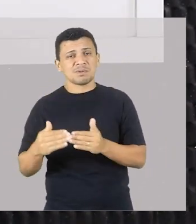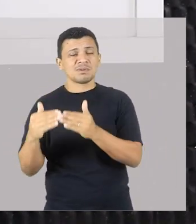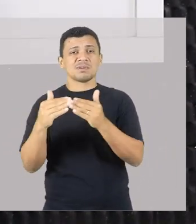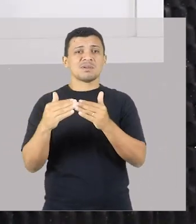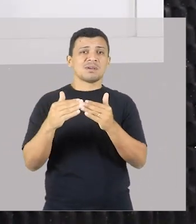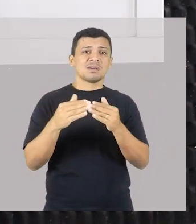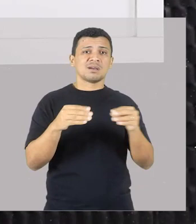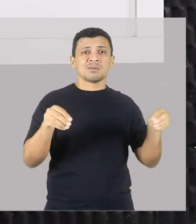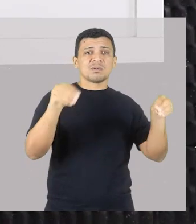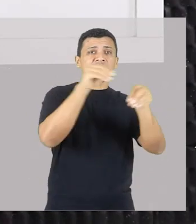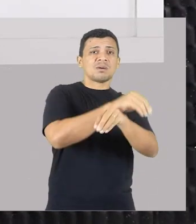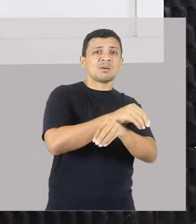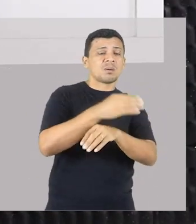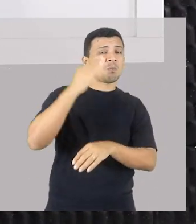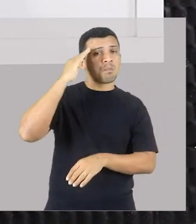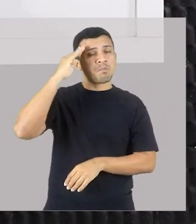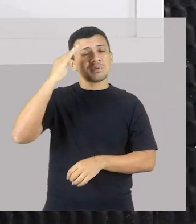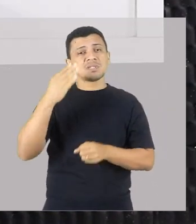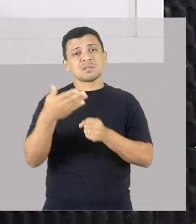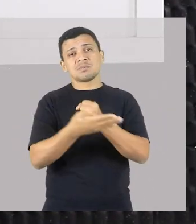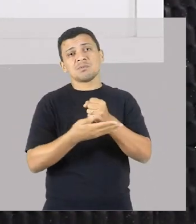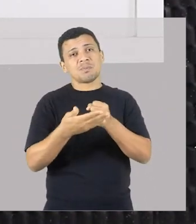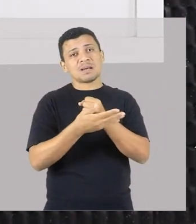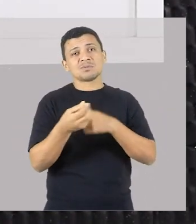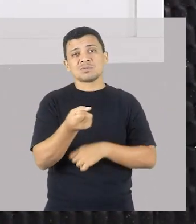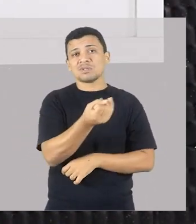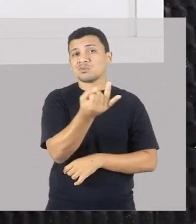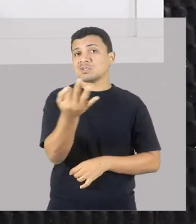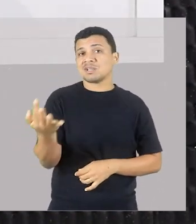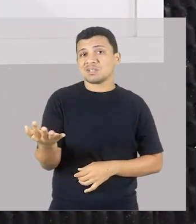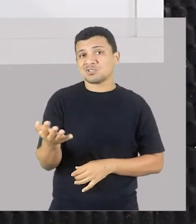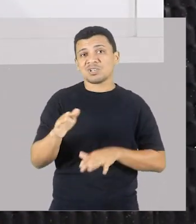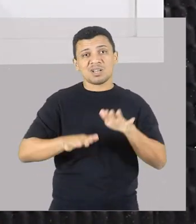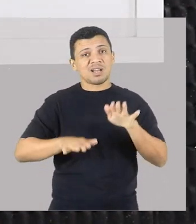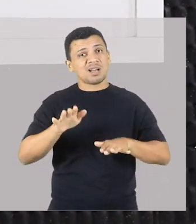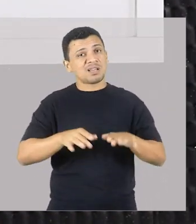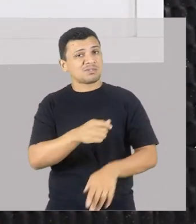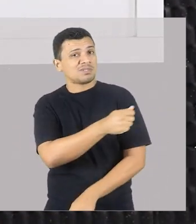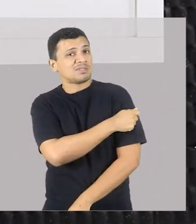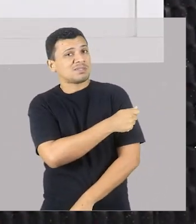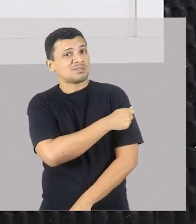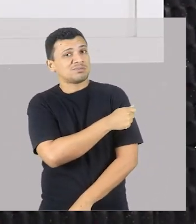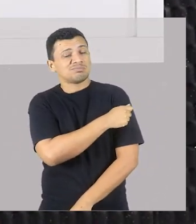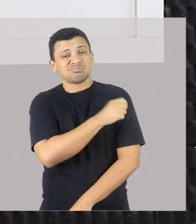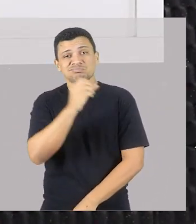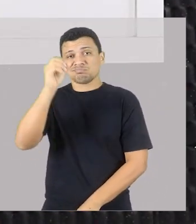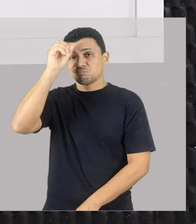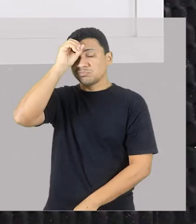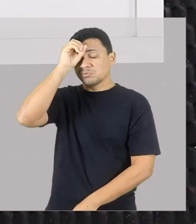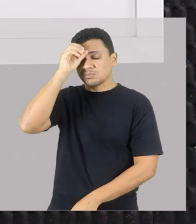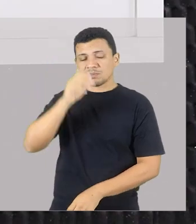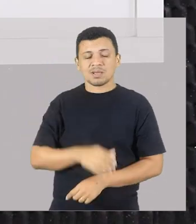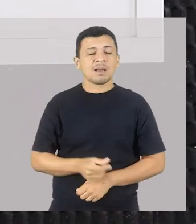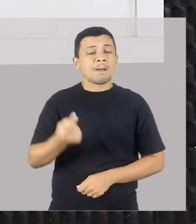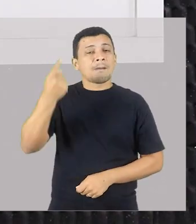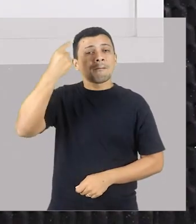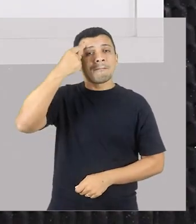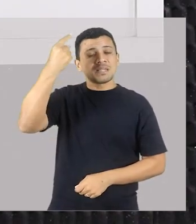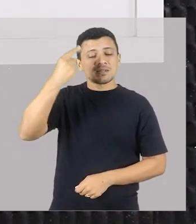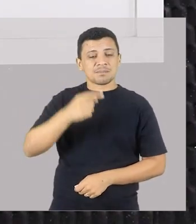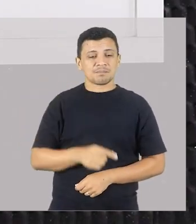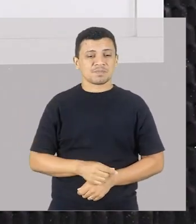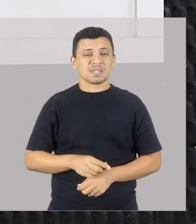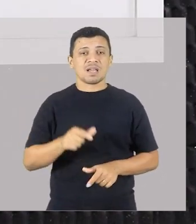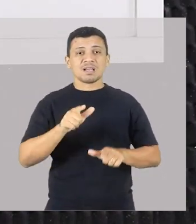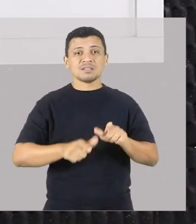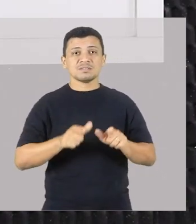né, que engloba todos eles. Tá? Então isso é importante, a gente vai ver aqui, beleza? Então olha só, turma, vamos imaginar a seguinte situação. Eu tenho as letras